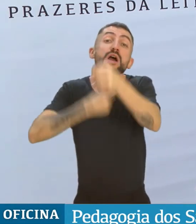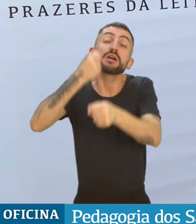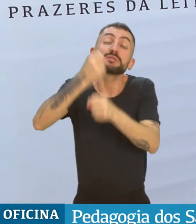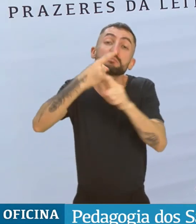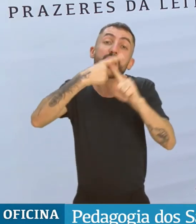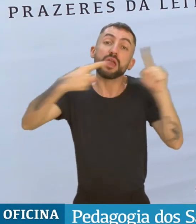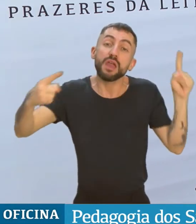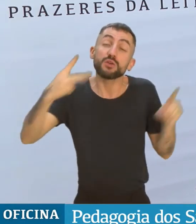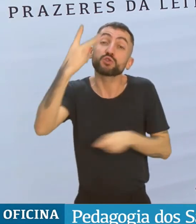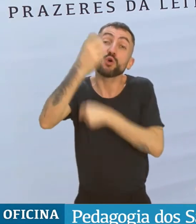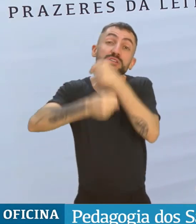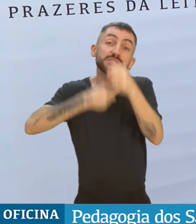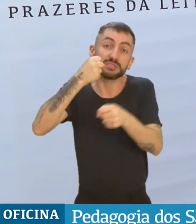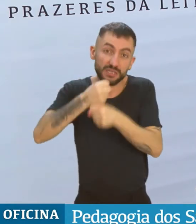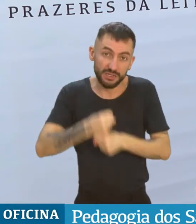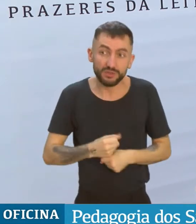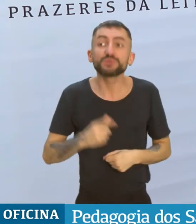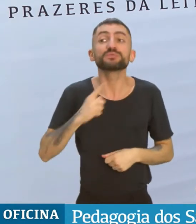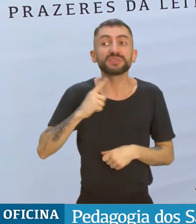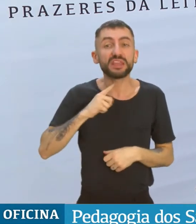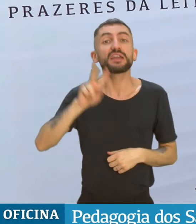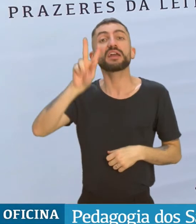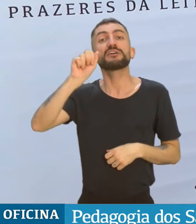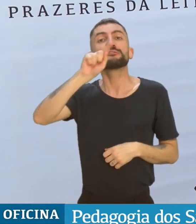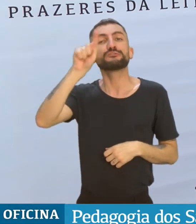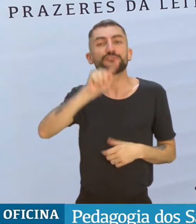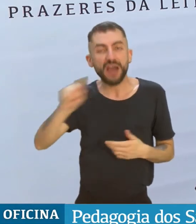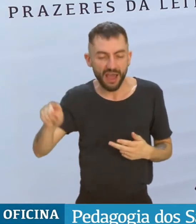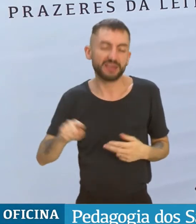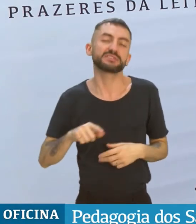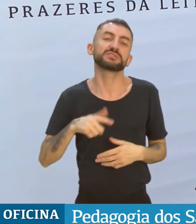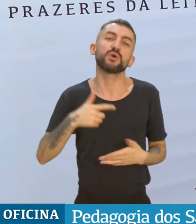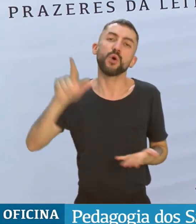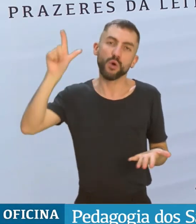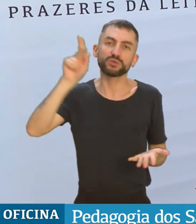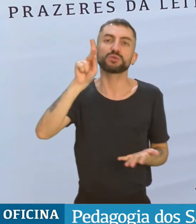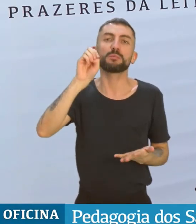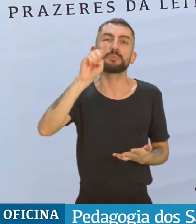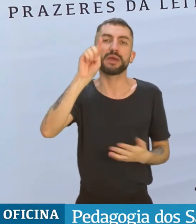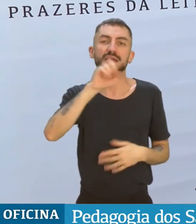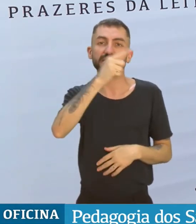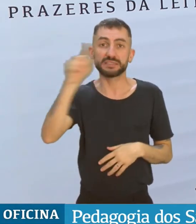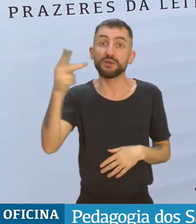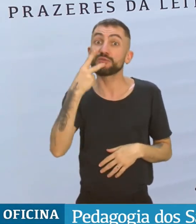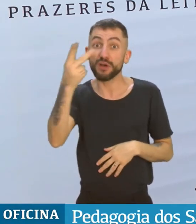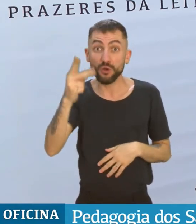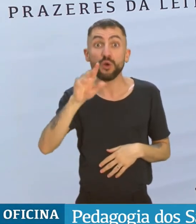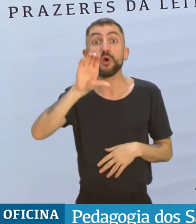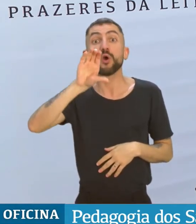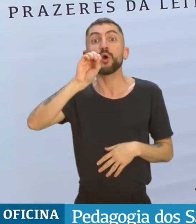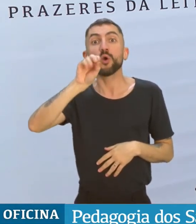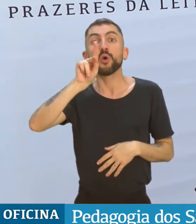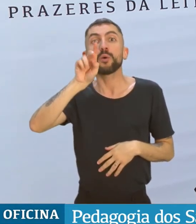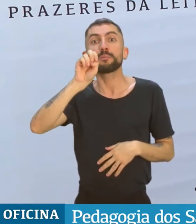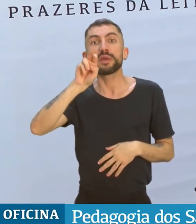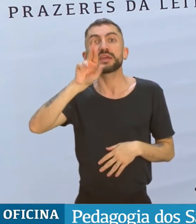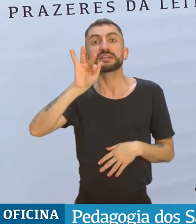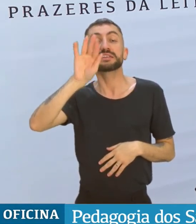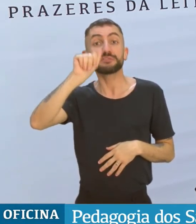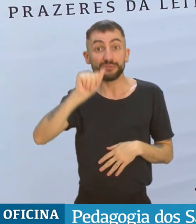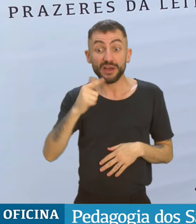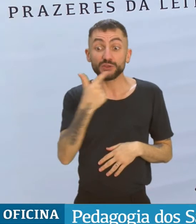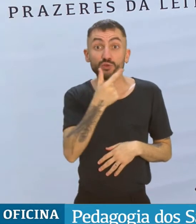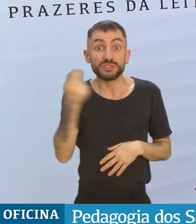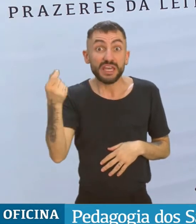do Vaz, o Pezão, quando estava contando que o sarau da Cooperifa, até chegar 150, 200 pessoas, teve